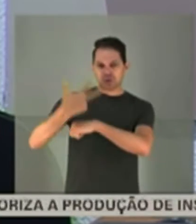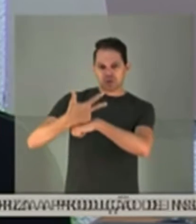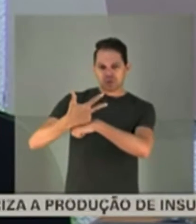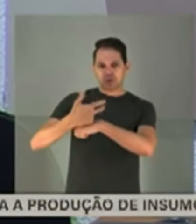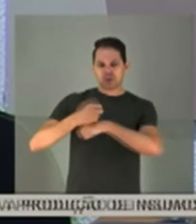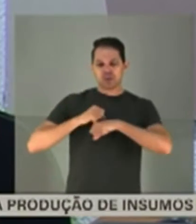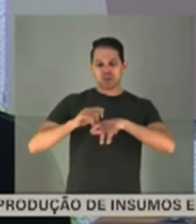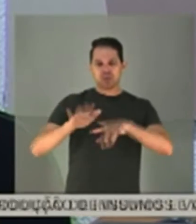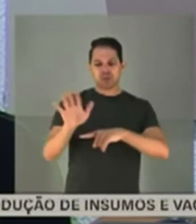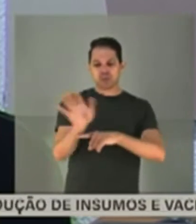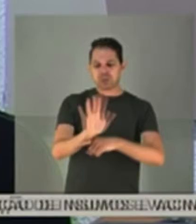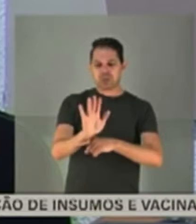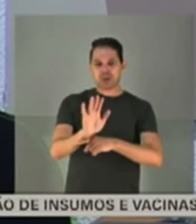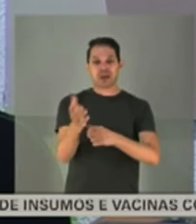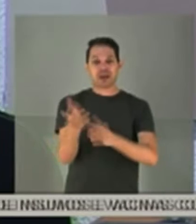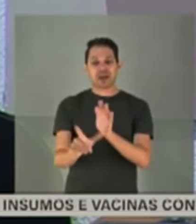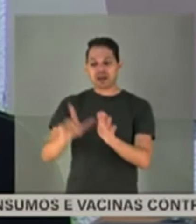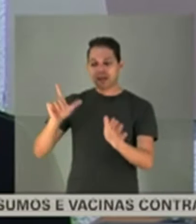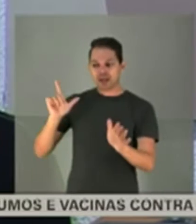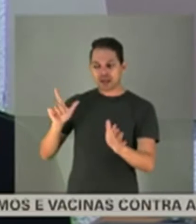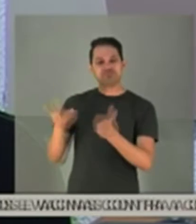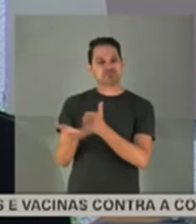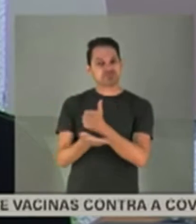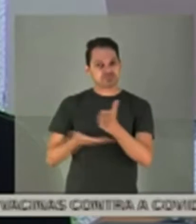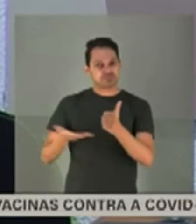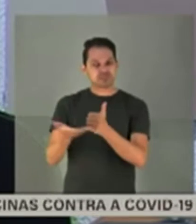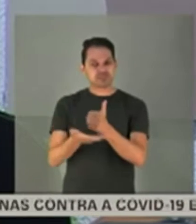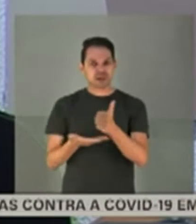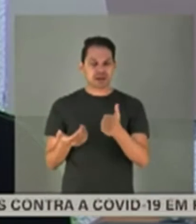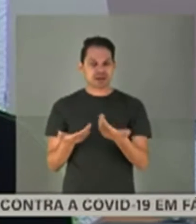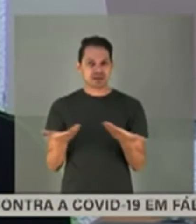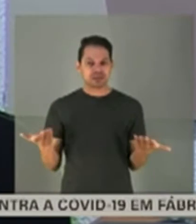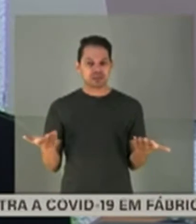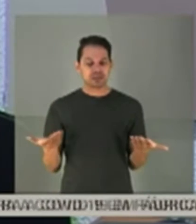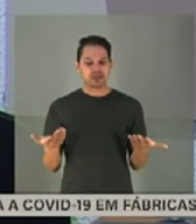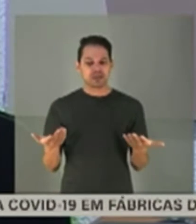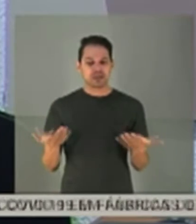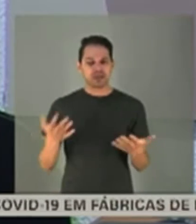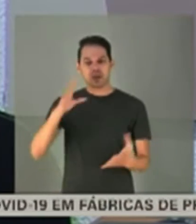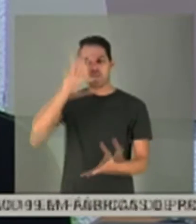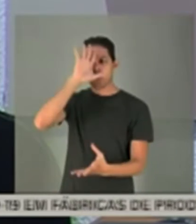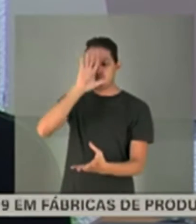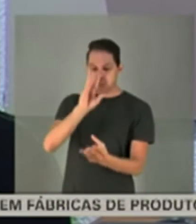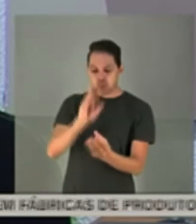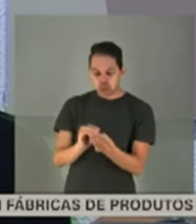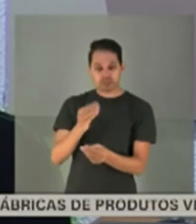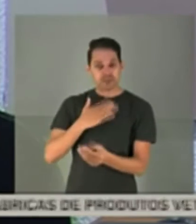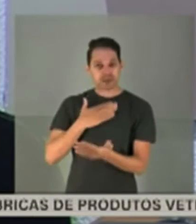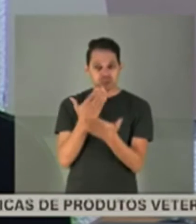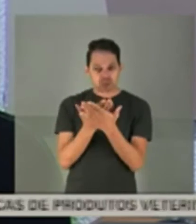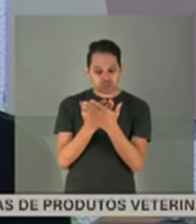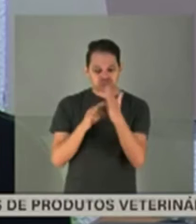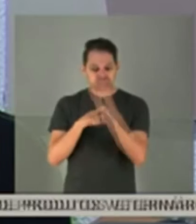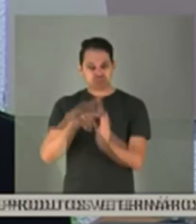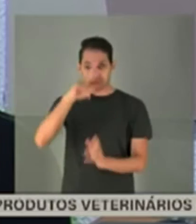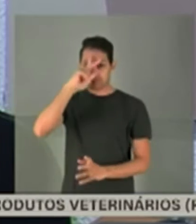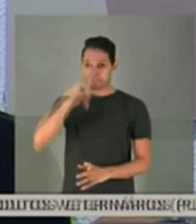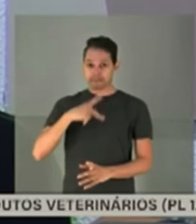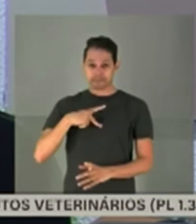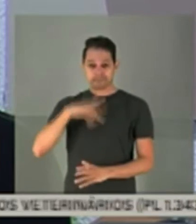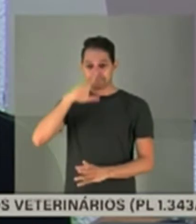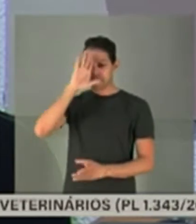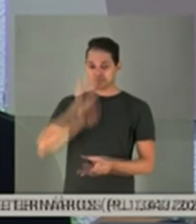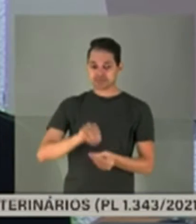são baseadas no que eu disse antes. E são minhas conclusões, né? São conclusões pessoais.